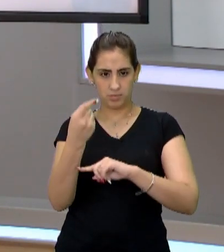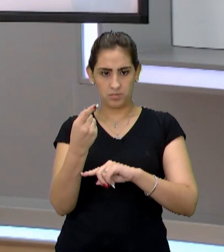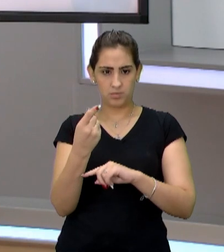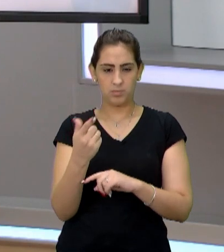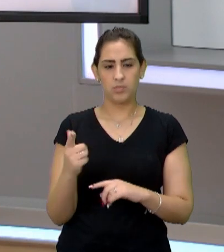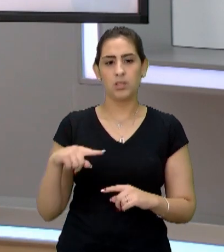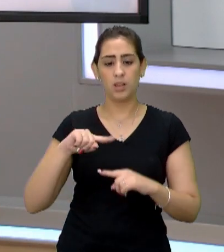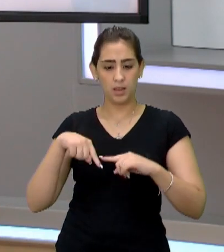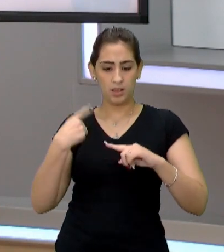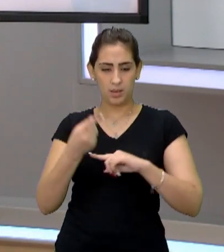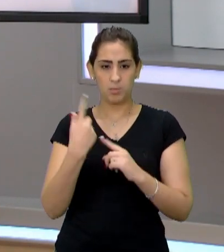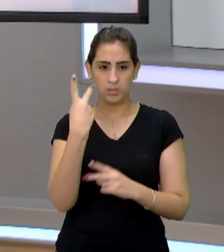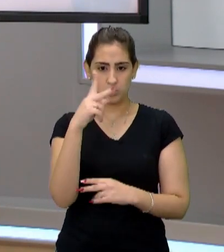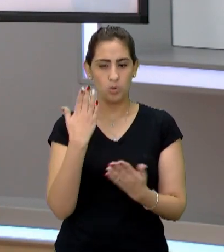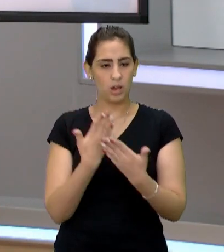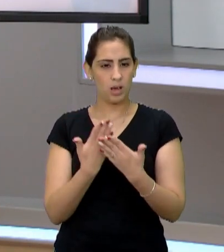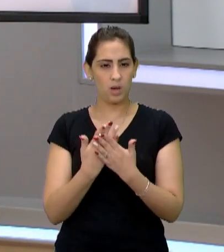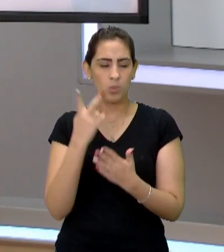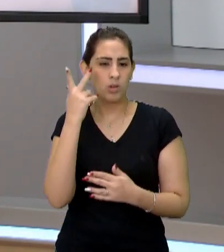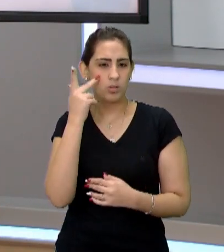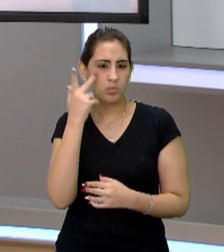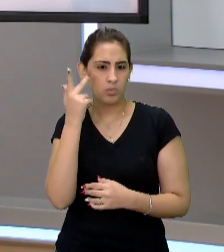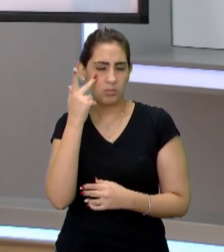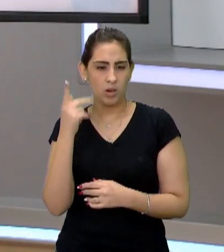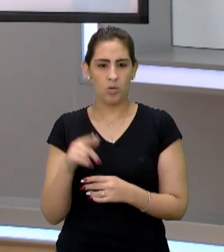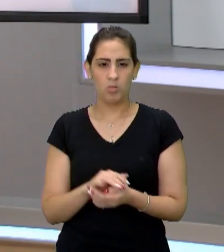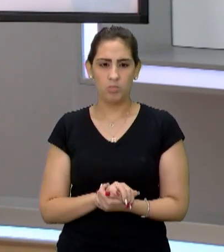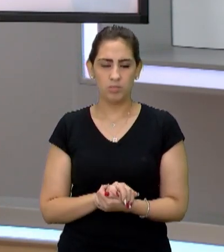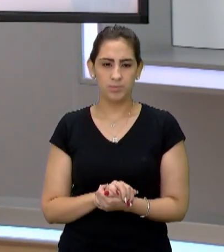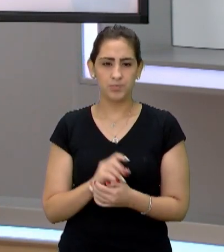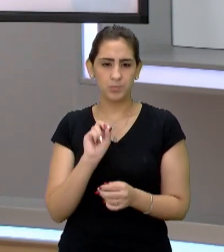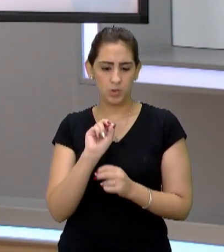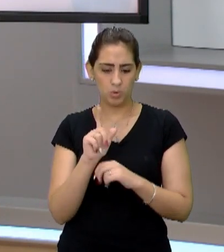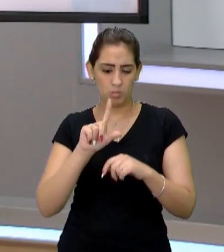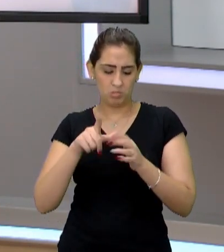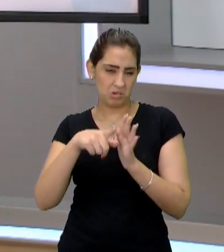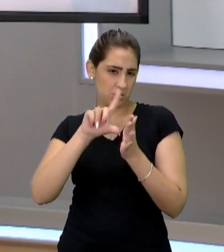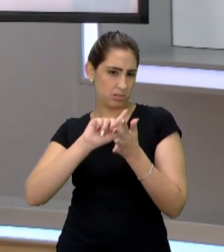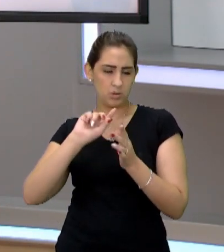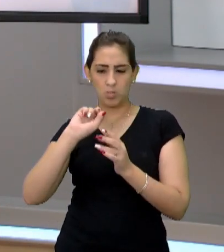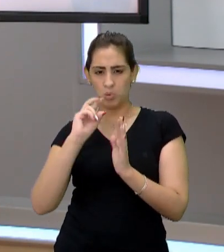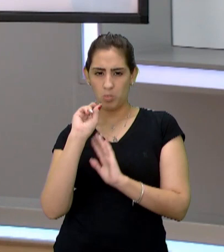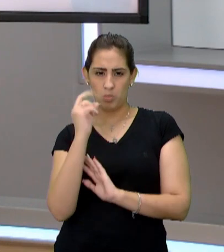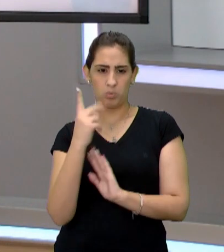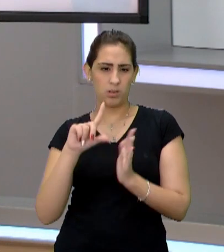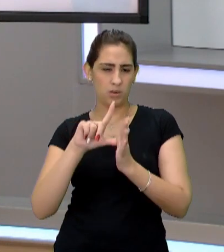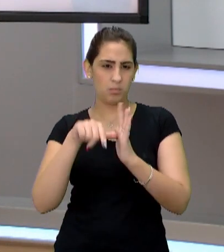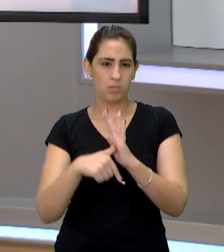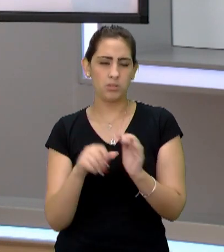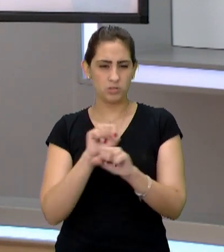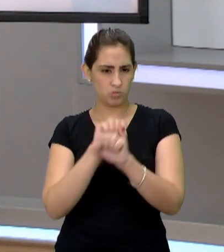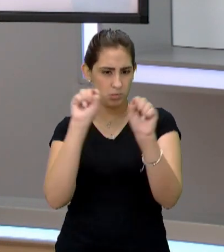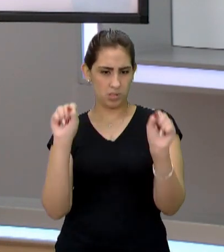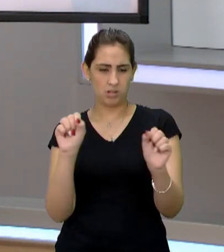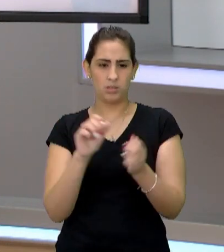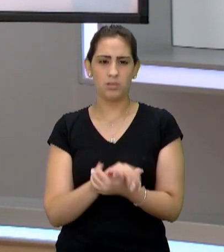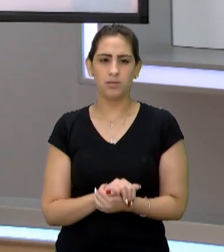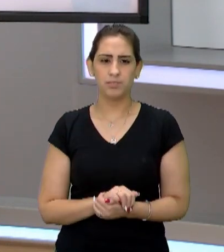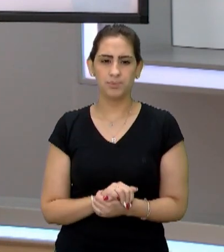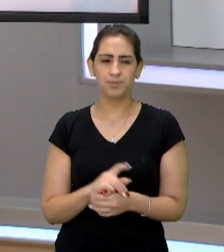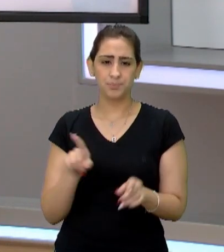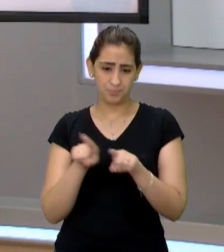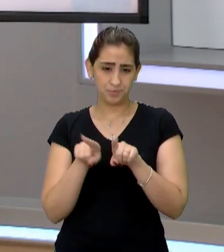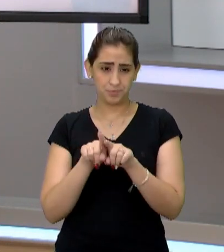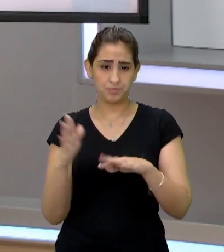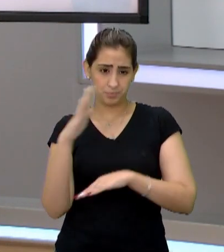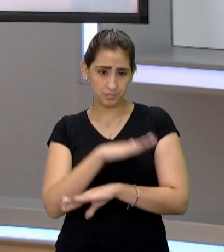aí, né, depois da sua aula na reprise à tarde ou antes da sua aula, né, na parte da manhã. Tá certo? Aliás, na parte da